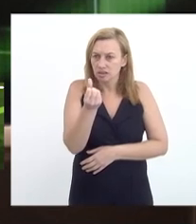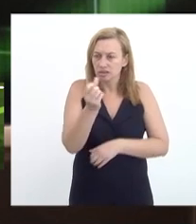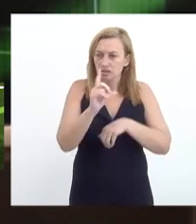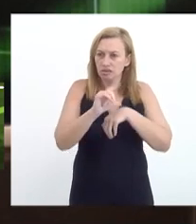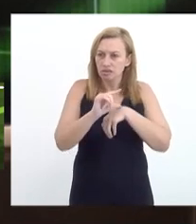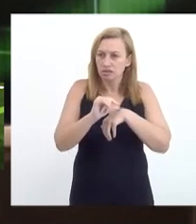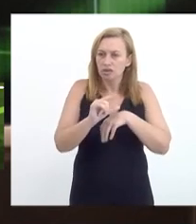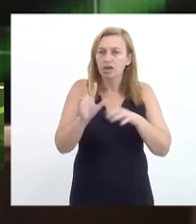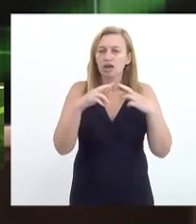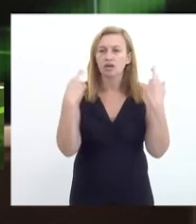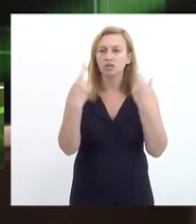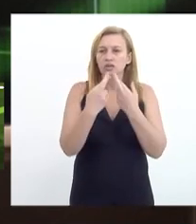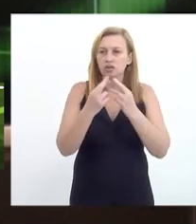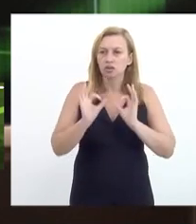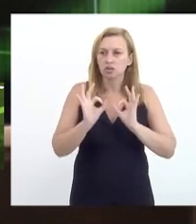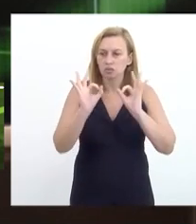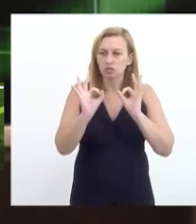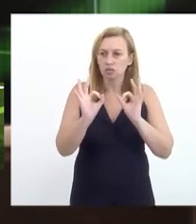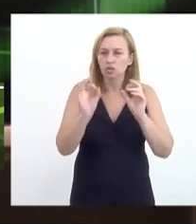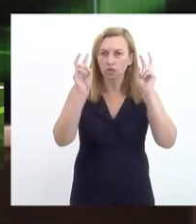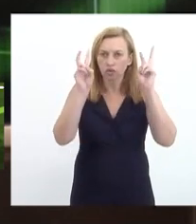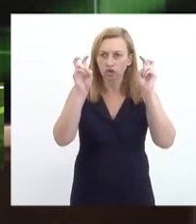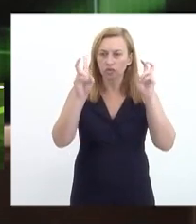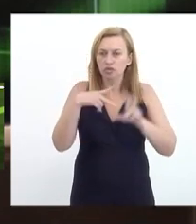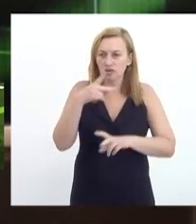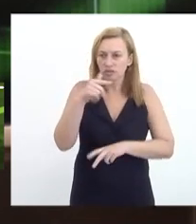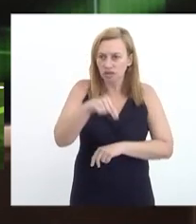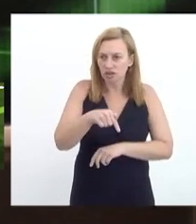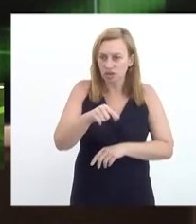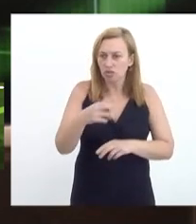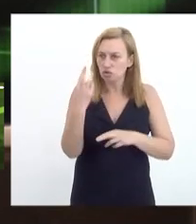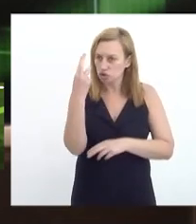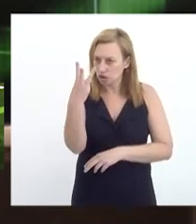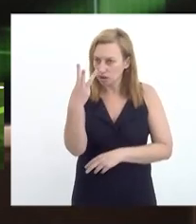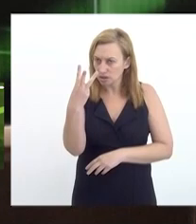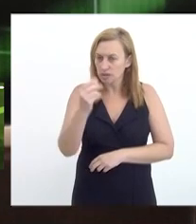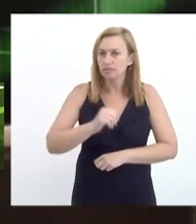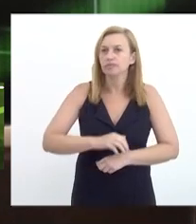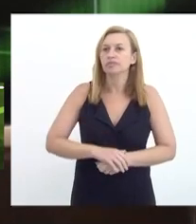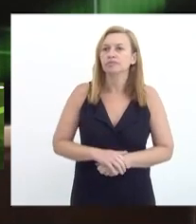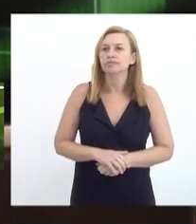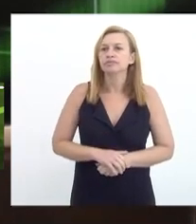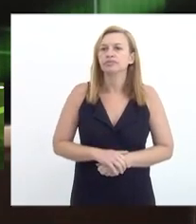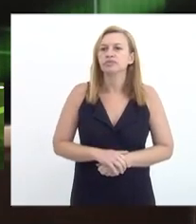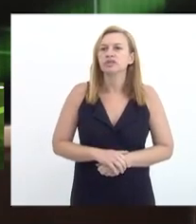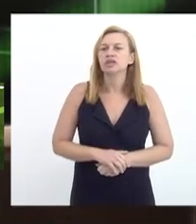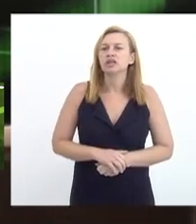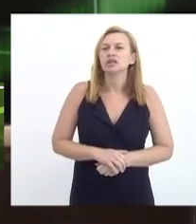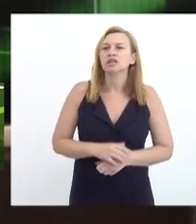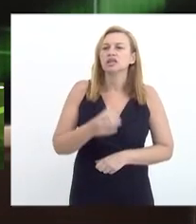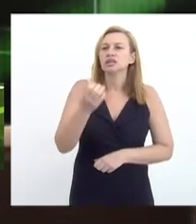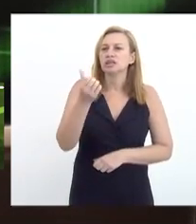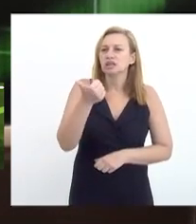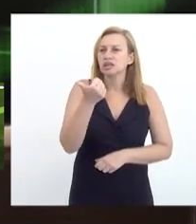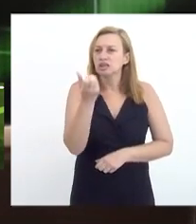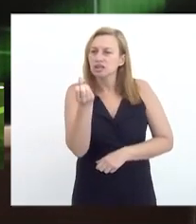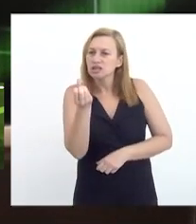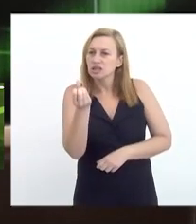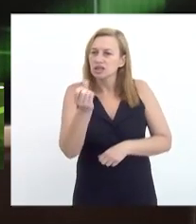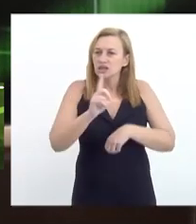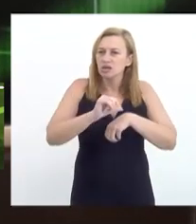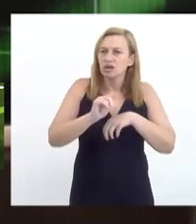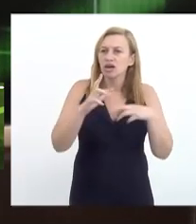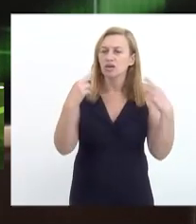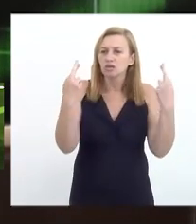Audiência pública Com os temas Que tratamos aqui Com os três Projetos A partir de 16 Audiência